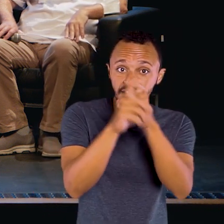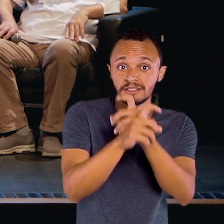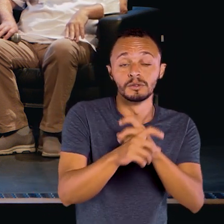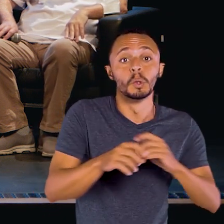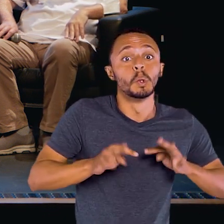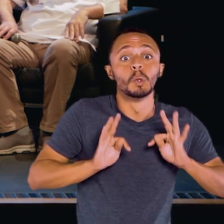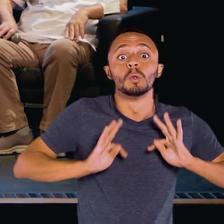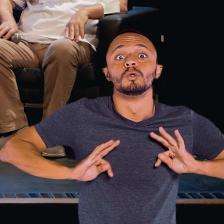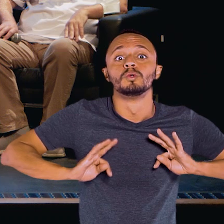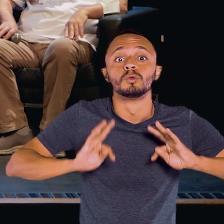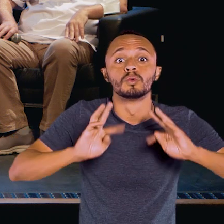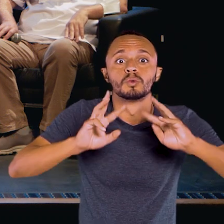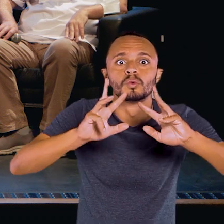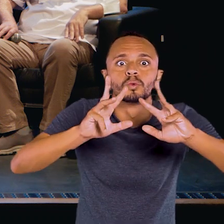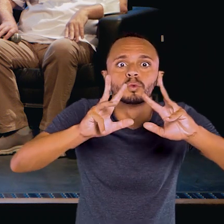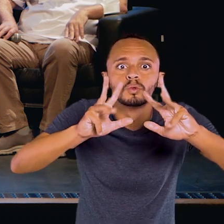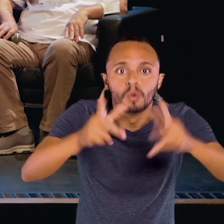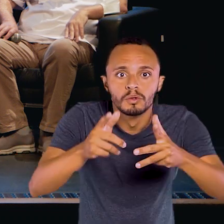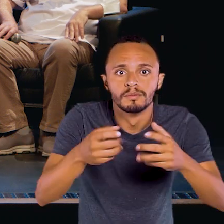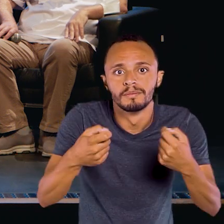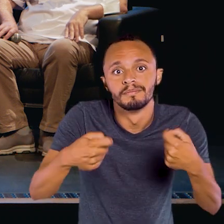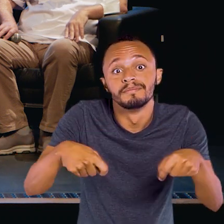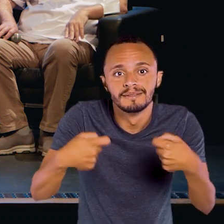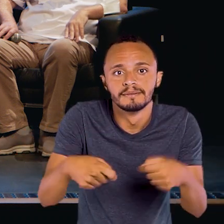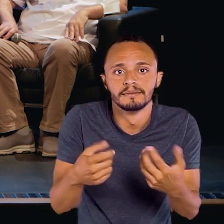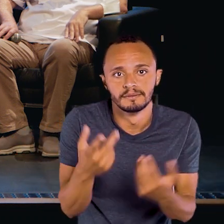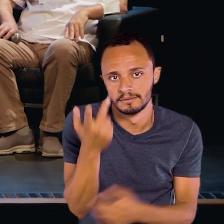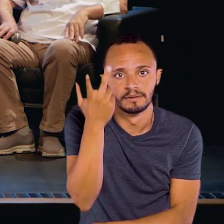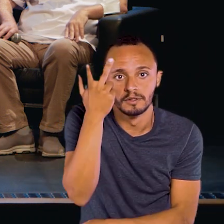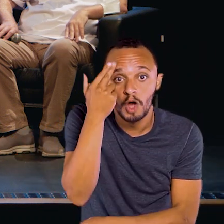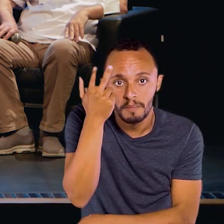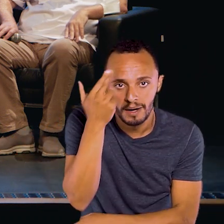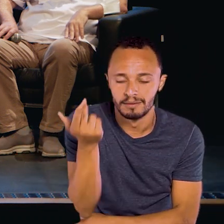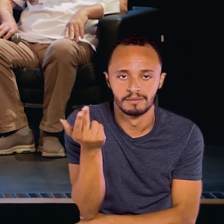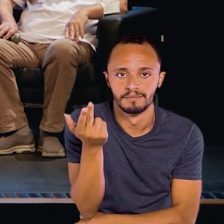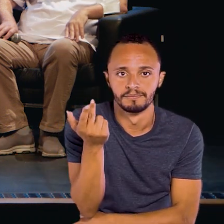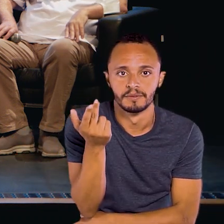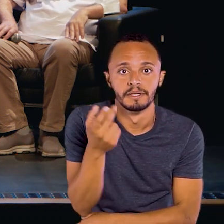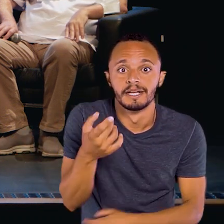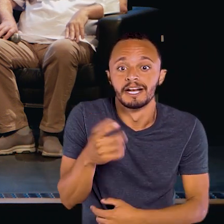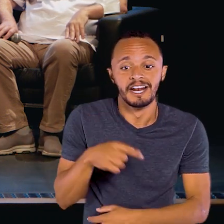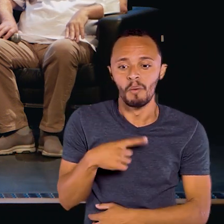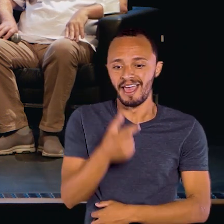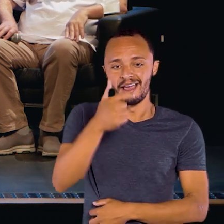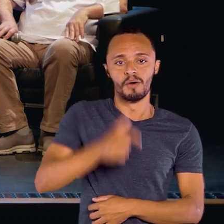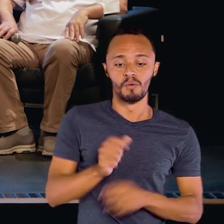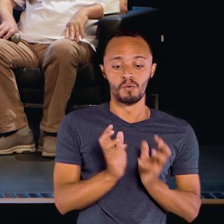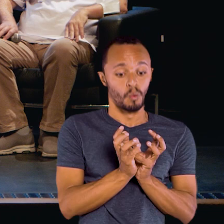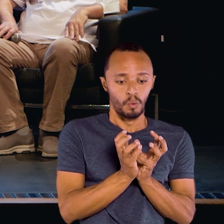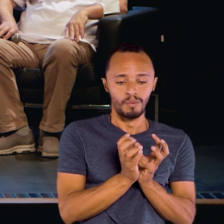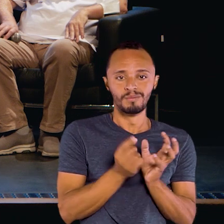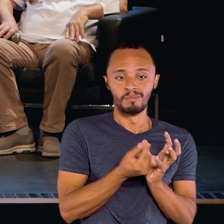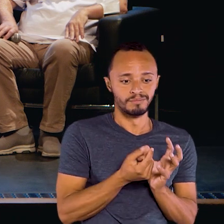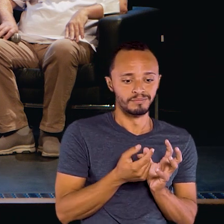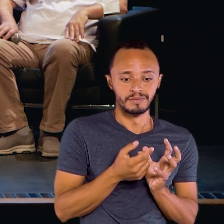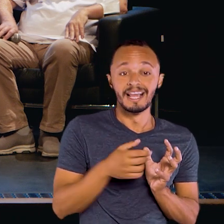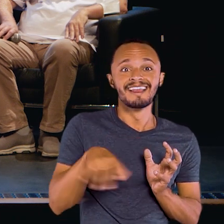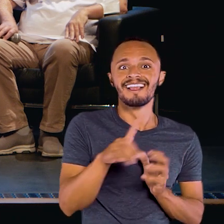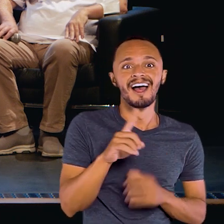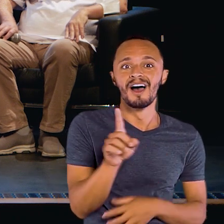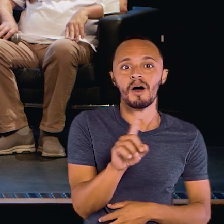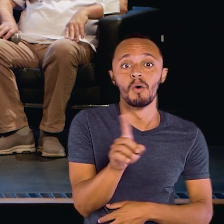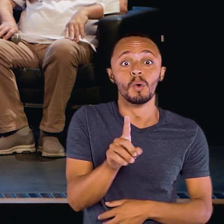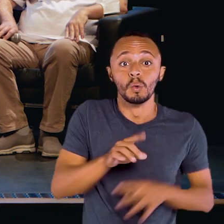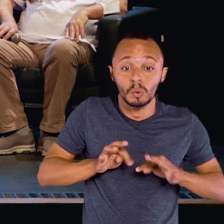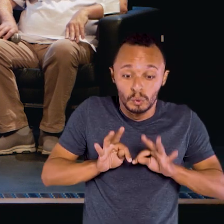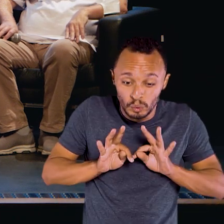não são coisas inerentes a um gênero, a uma raça, a um grupo social. Todo mundo precisa saber fazer isso para sobreviver na